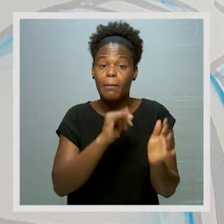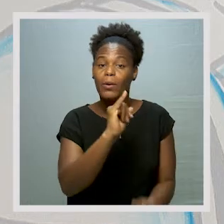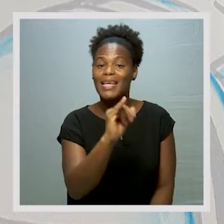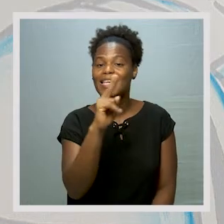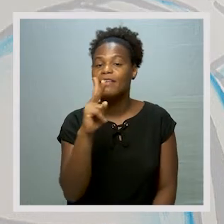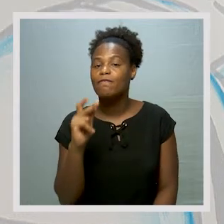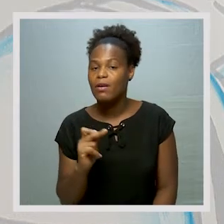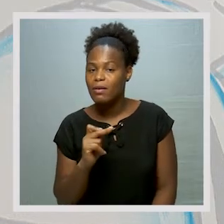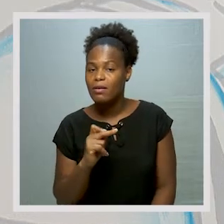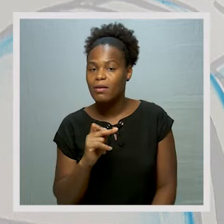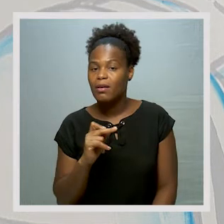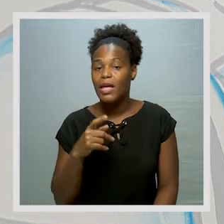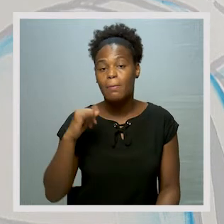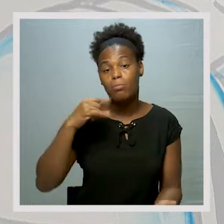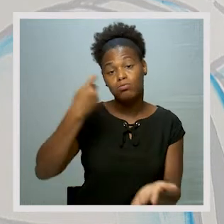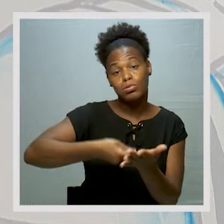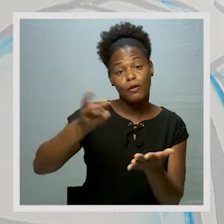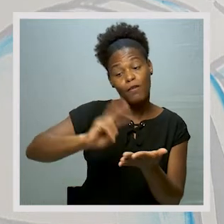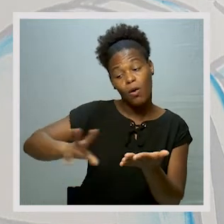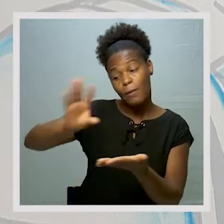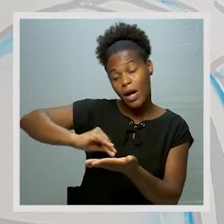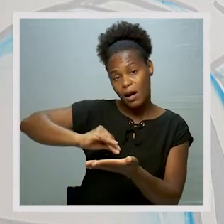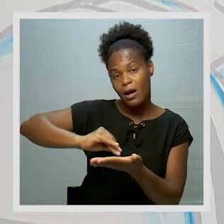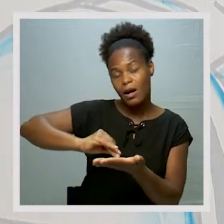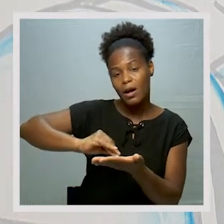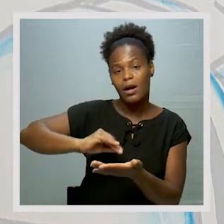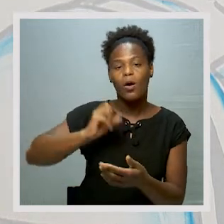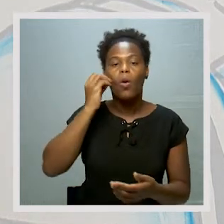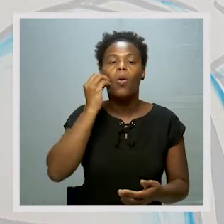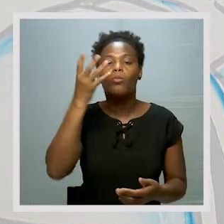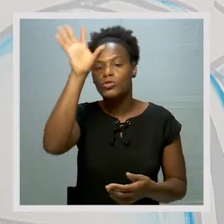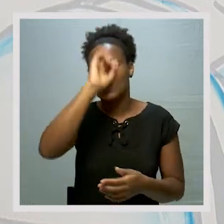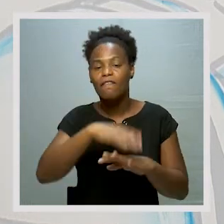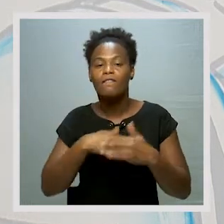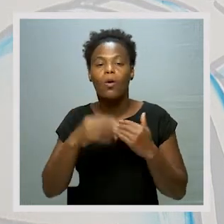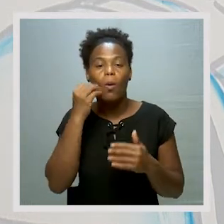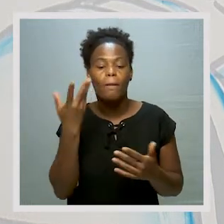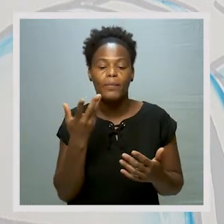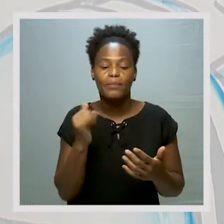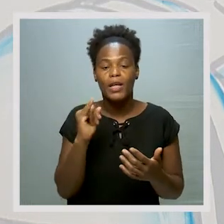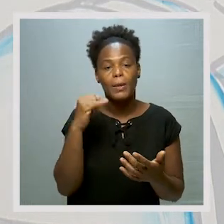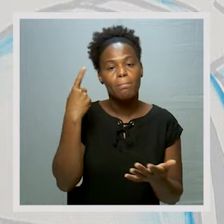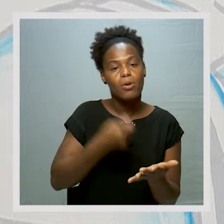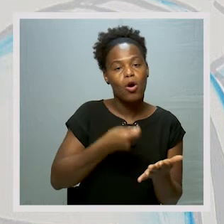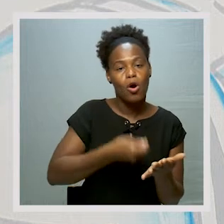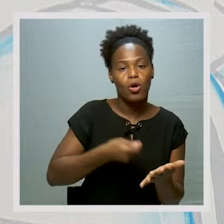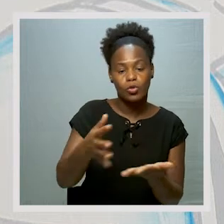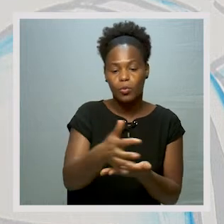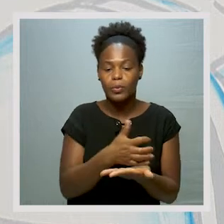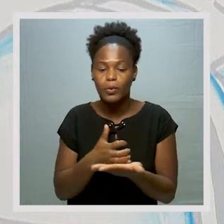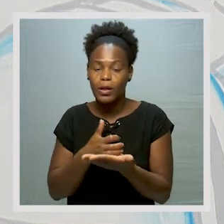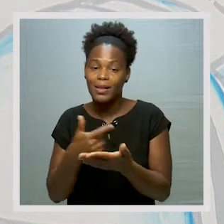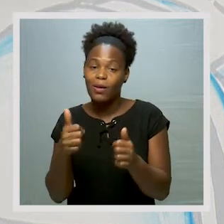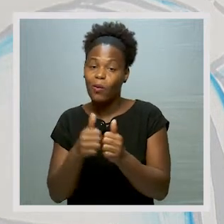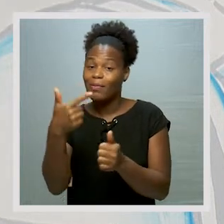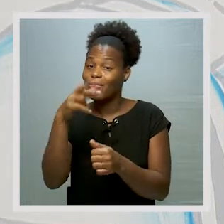o IVA, o Imposto sobre o Valor Acrescentado. Como é que o Estado vai fazer? Cobra esses impostos